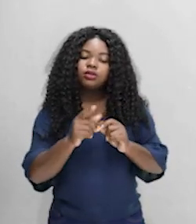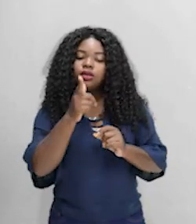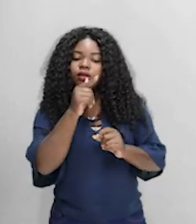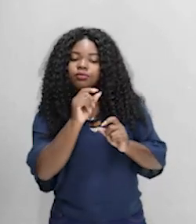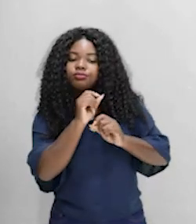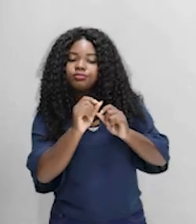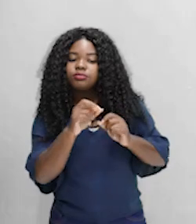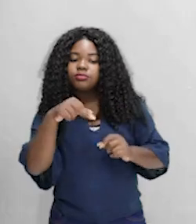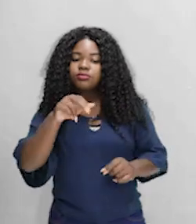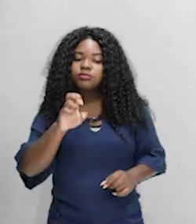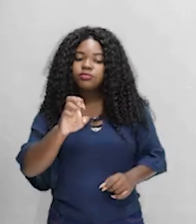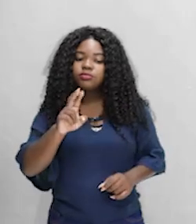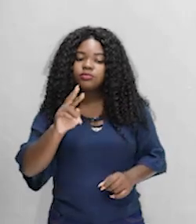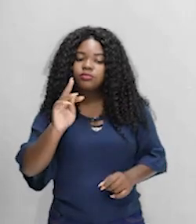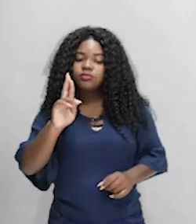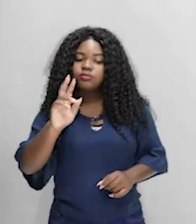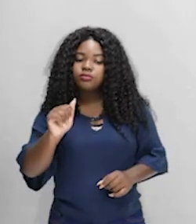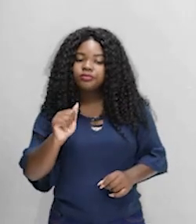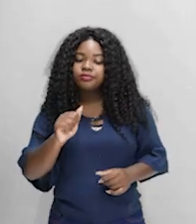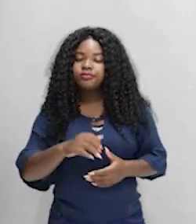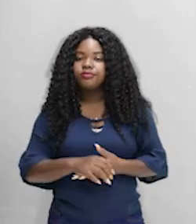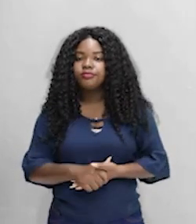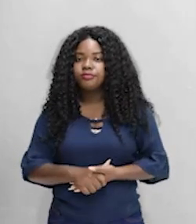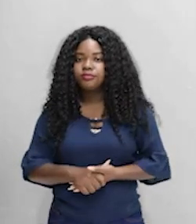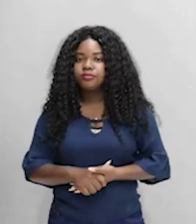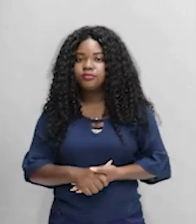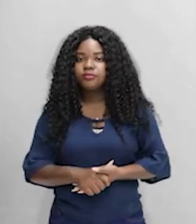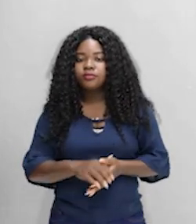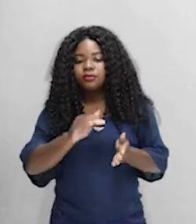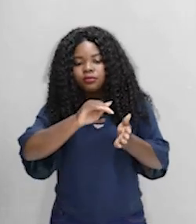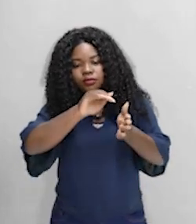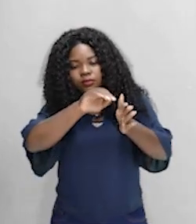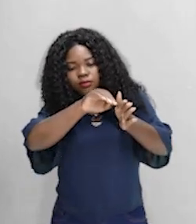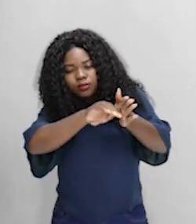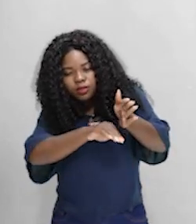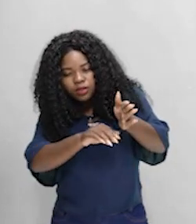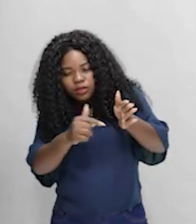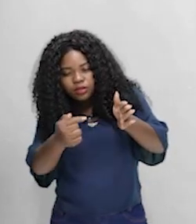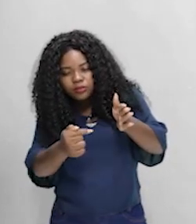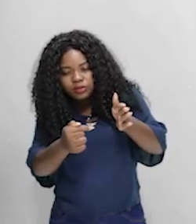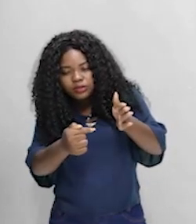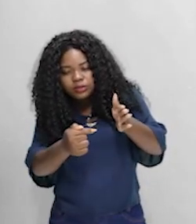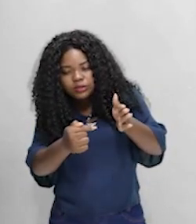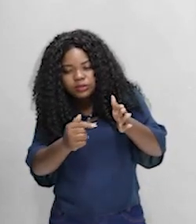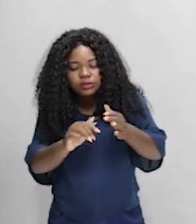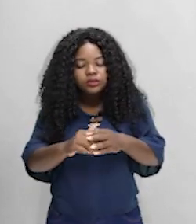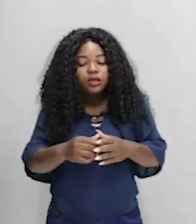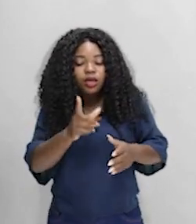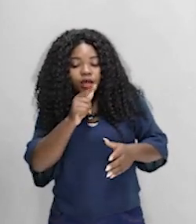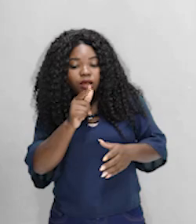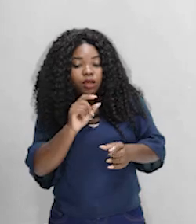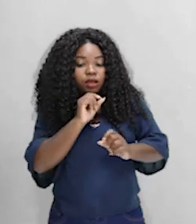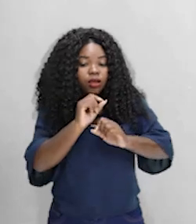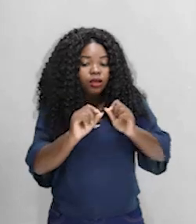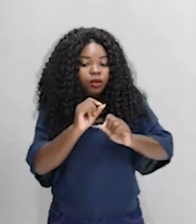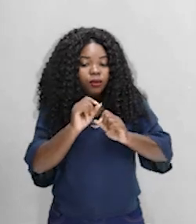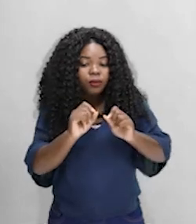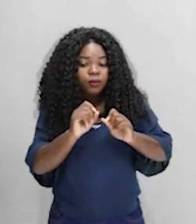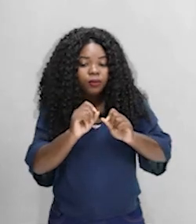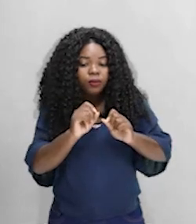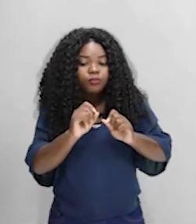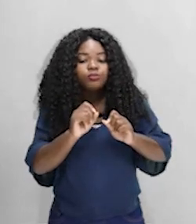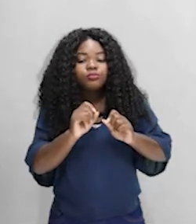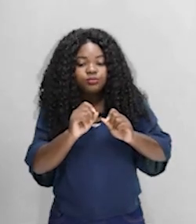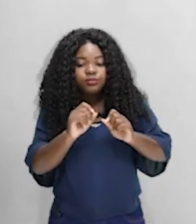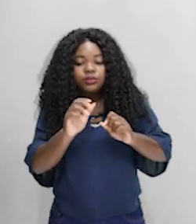é neutra. Turma, valores menores do que 7, quer dizer que o meio, que aquela água, que aquela solução, aquele solo